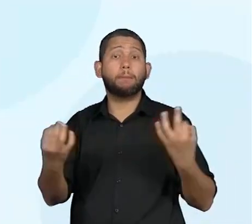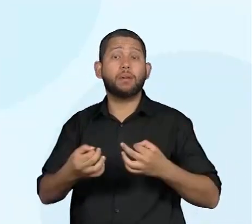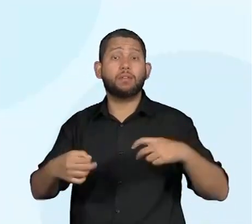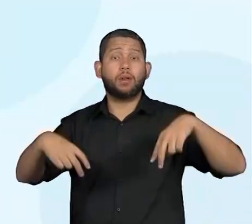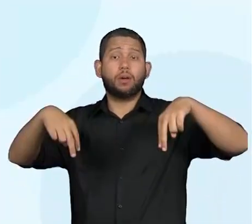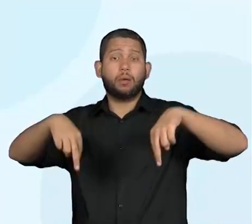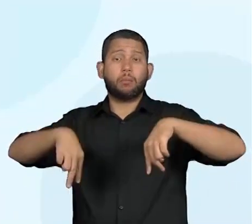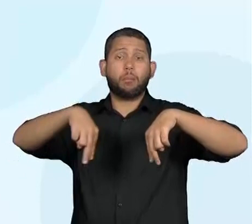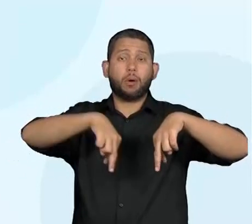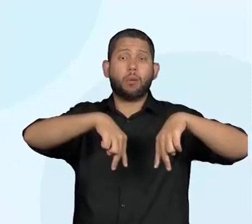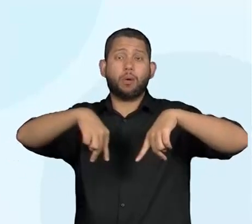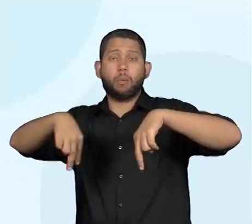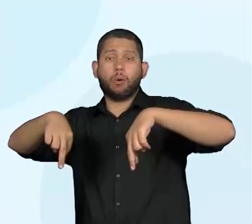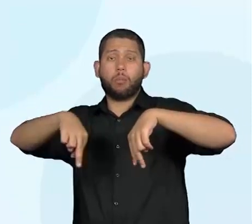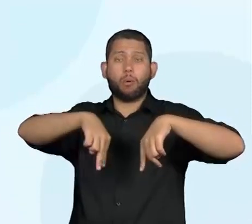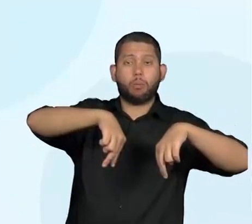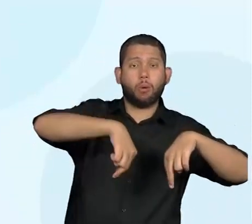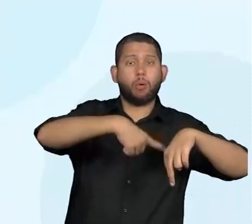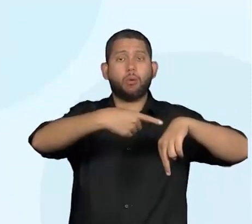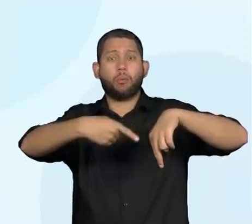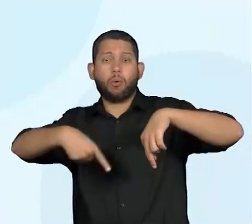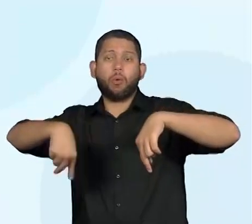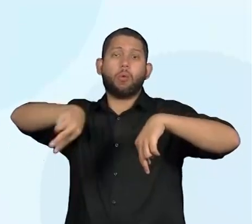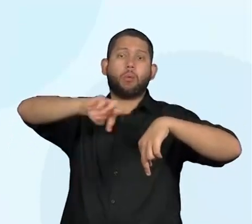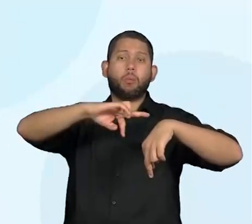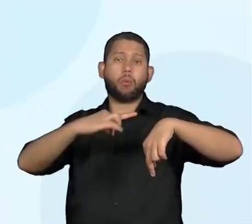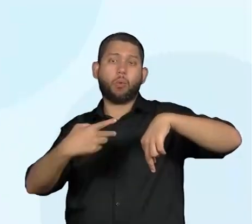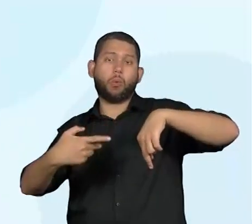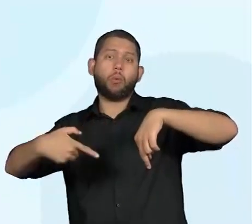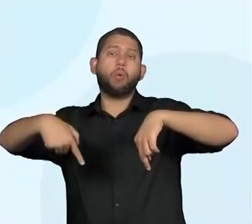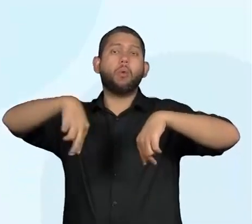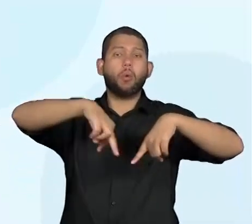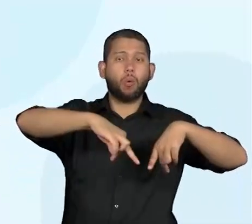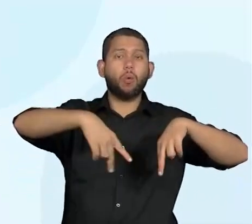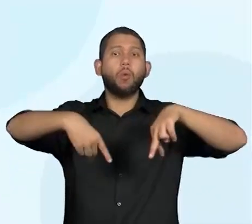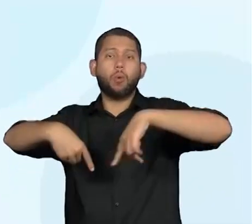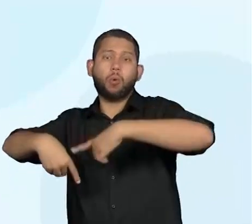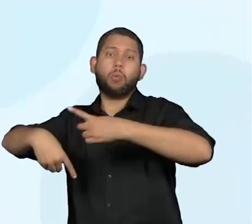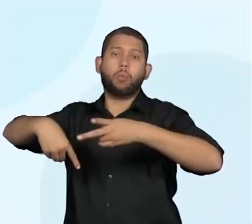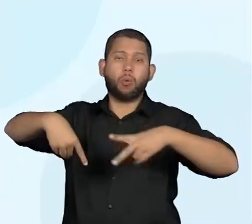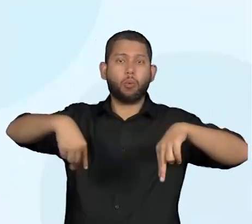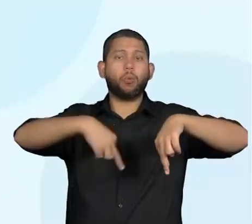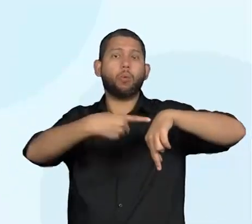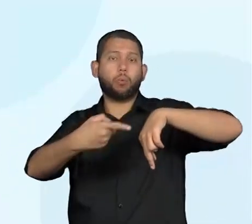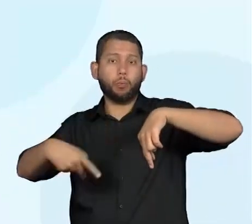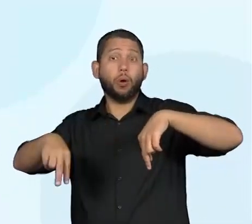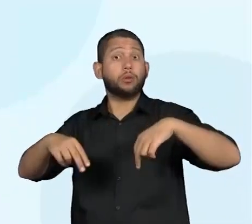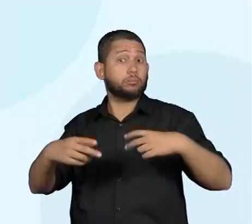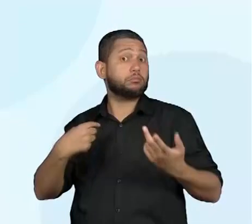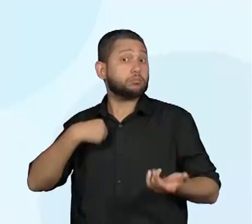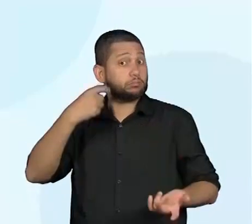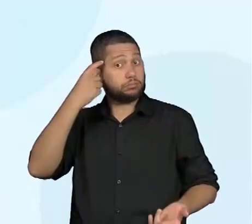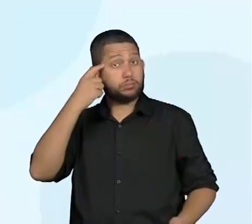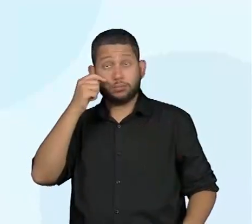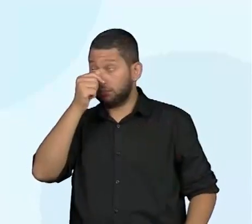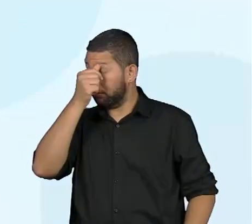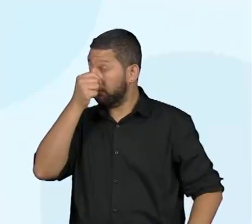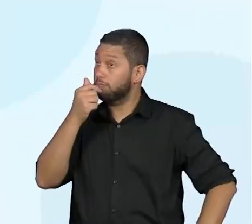É, você colocou também. Professora, depois a gente vai comparar essas duas colunas, hein? Tá. Por